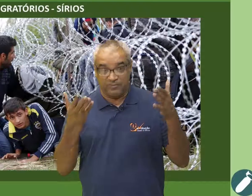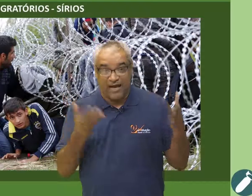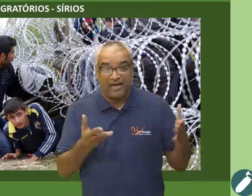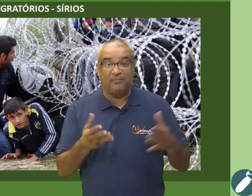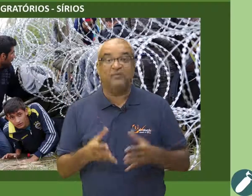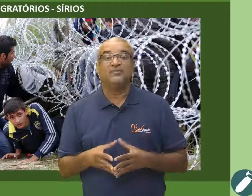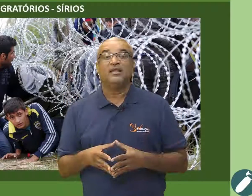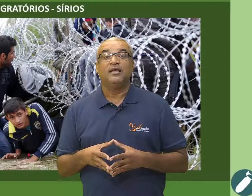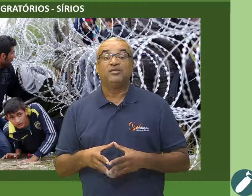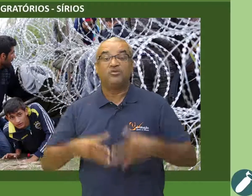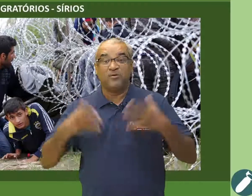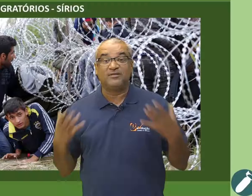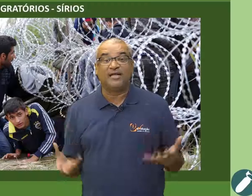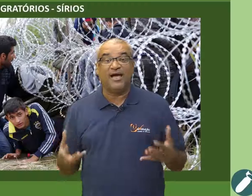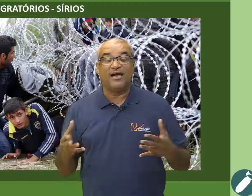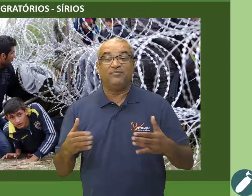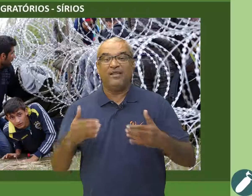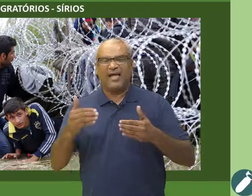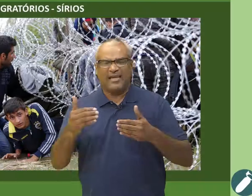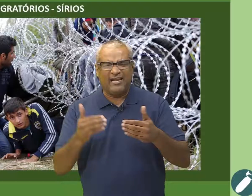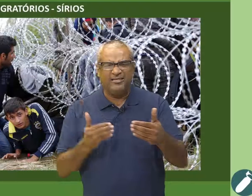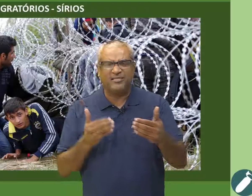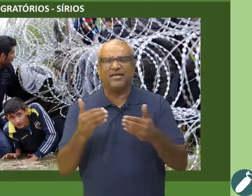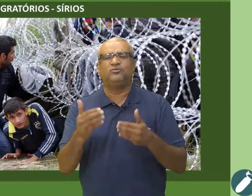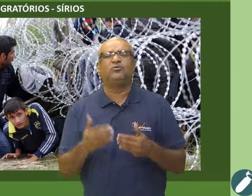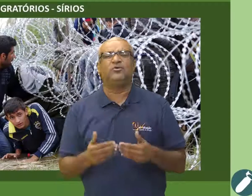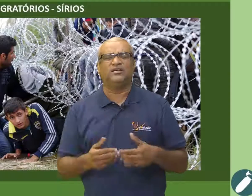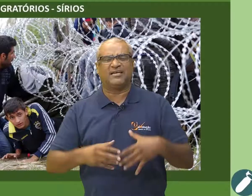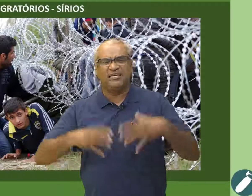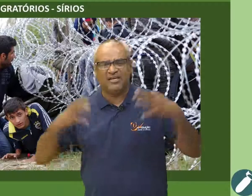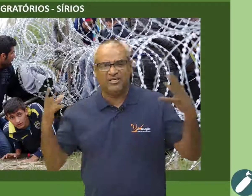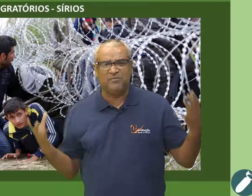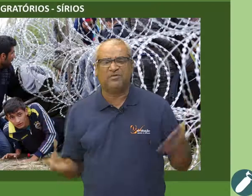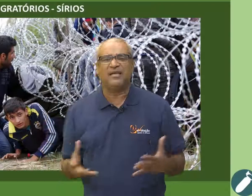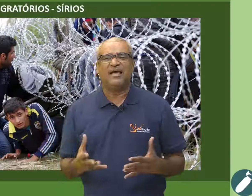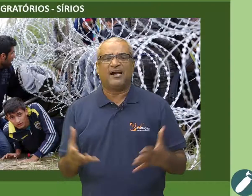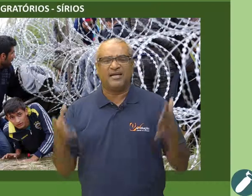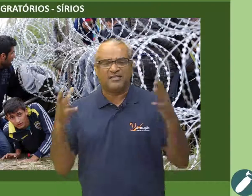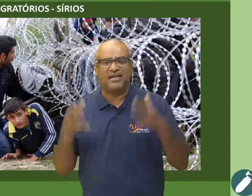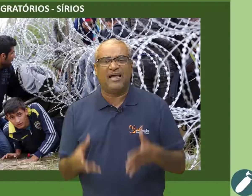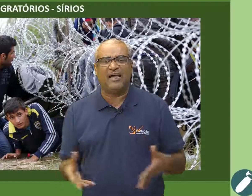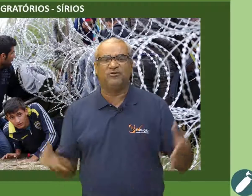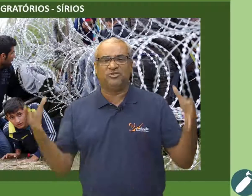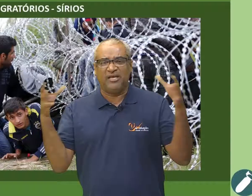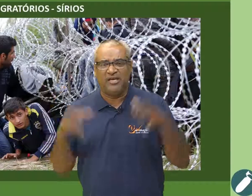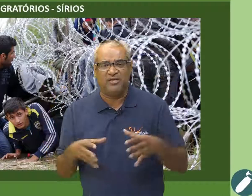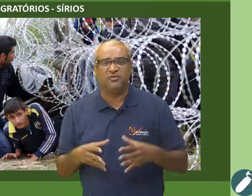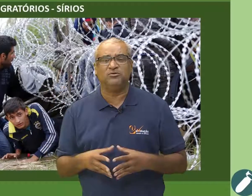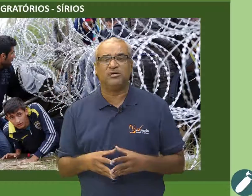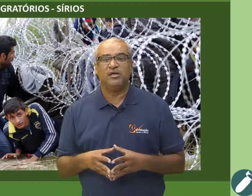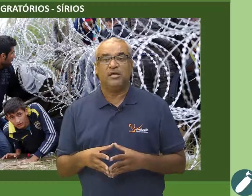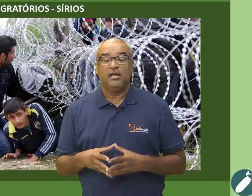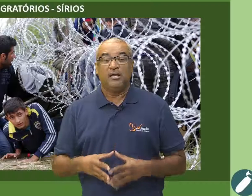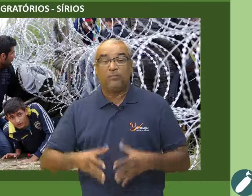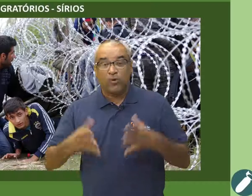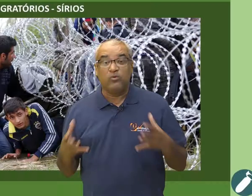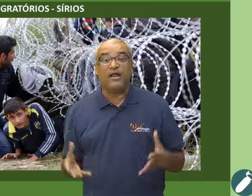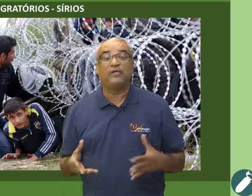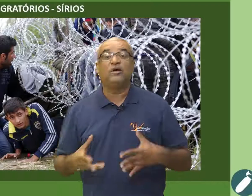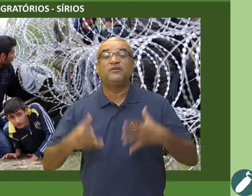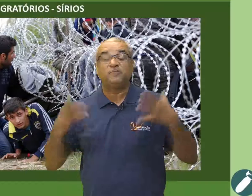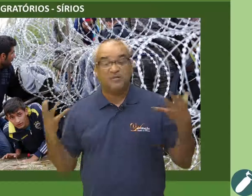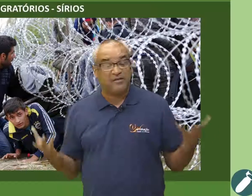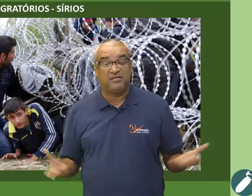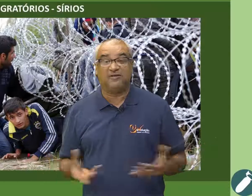sociedade árabe, em desmontar aquelas ditaduras, aqueles regimes acastelados, rígidos, e